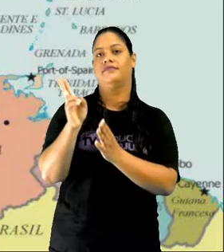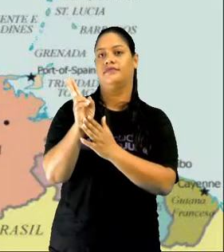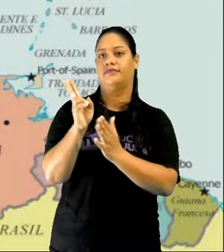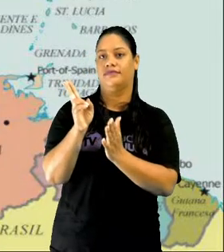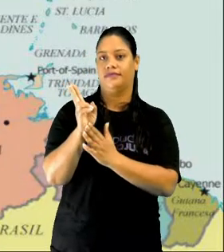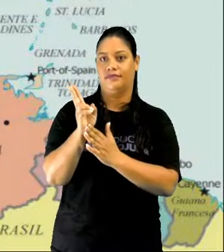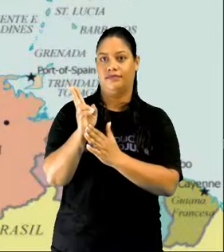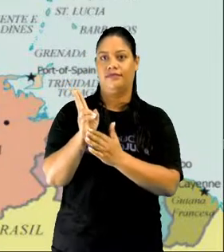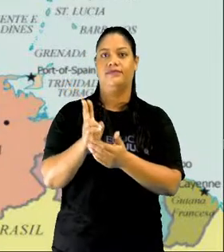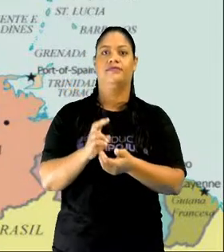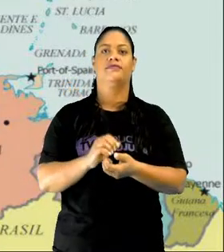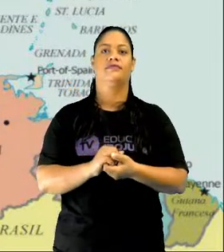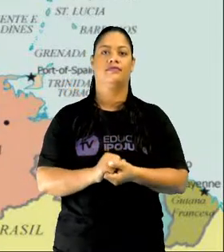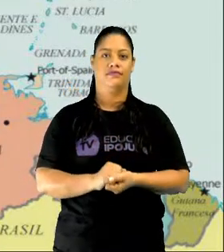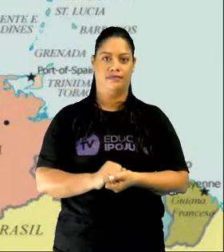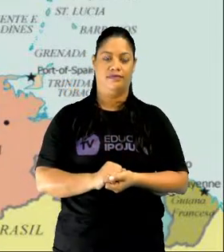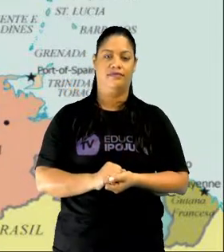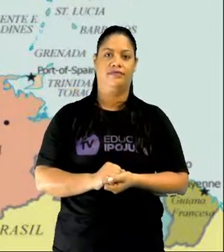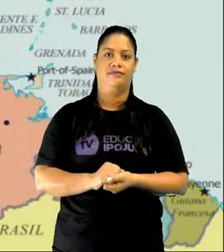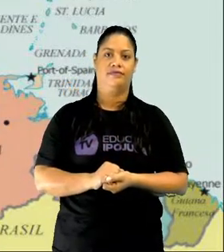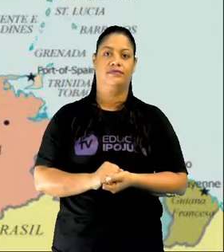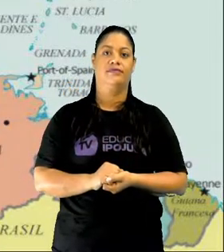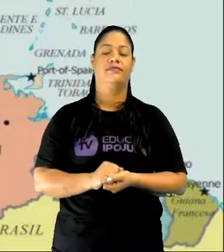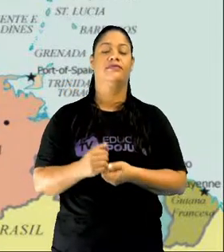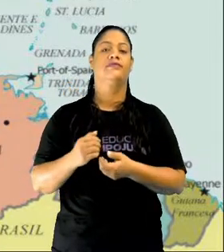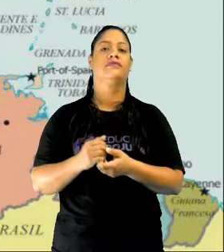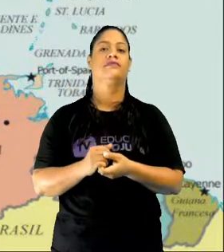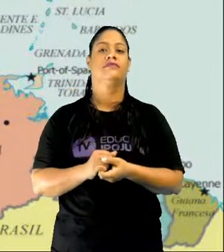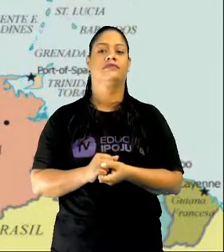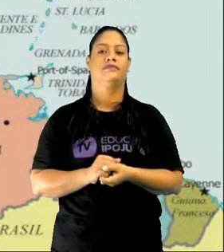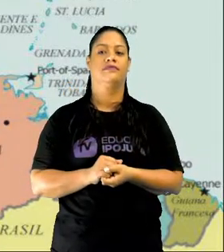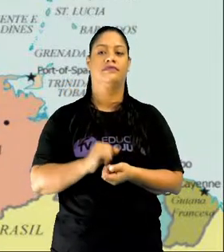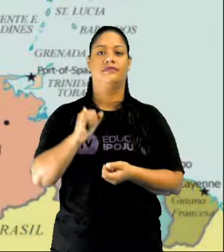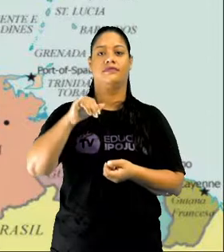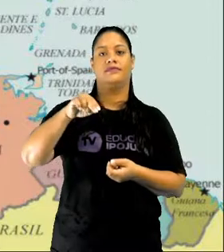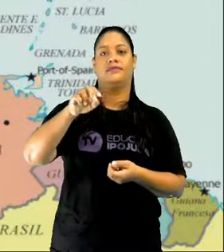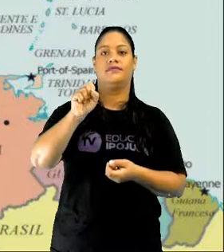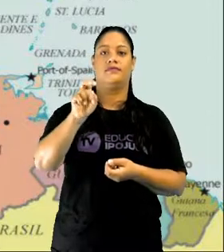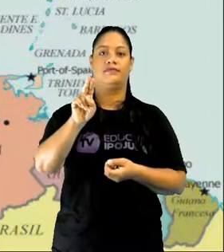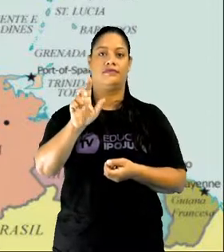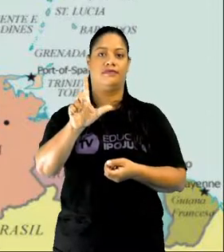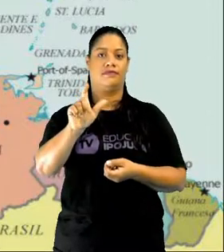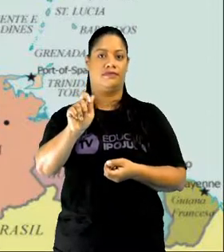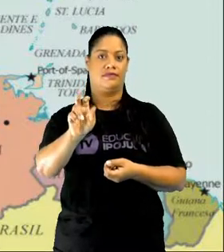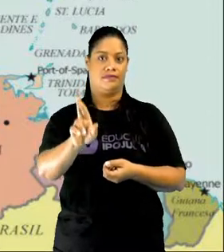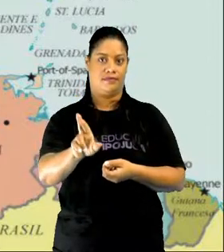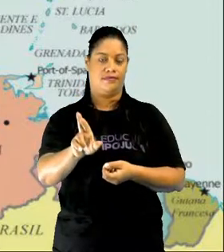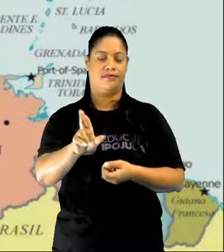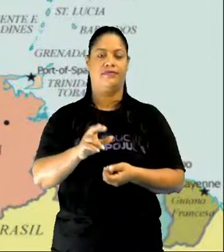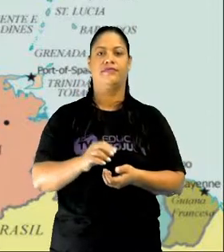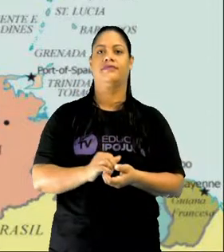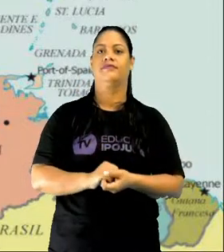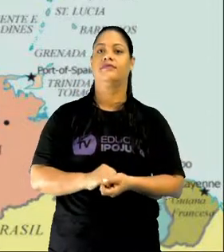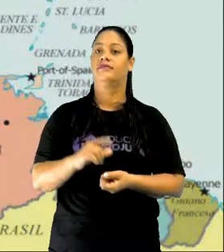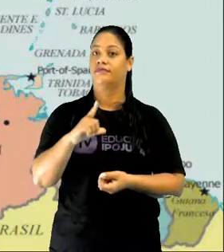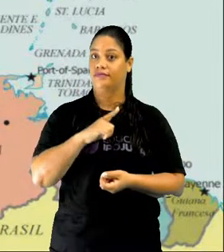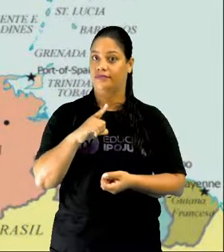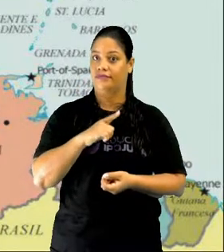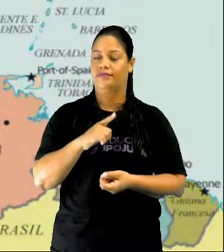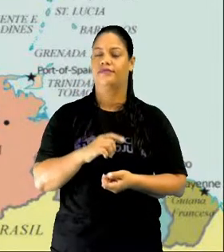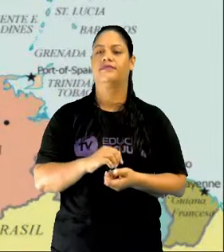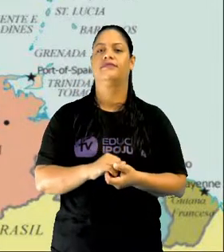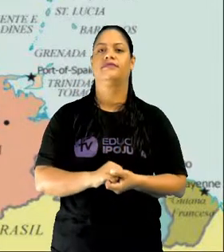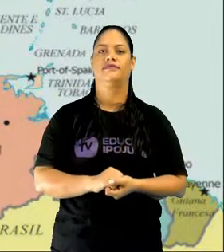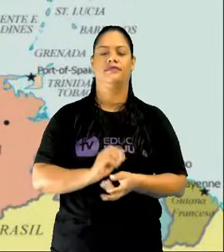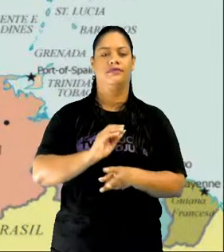indígenas e dos colonizadores. Já na parte insular, certo? Na parte das ilhas, a gente tem